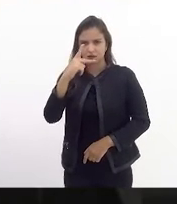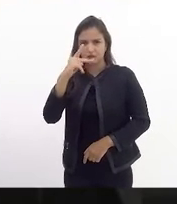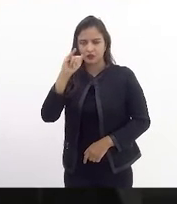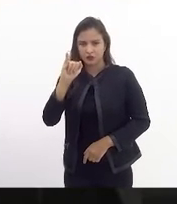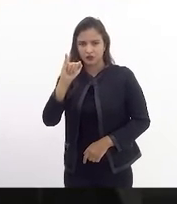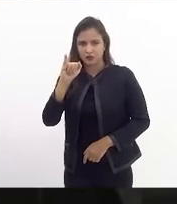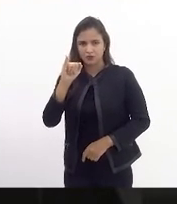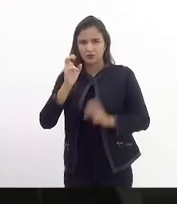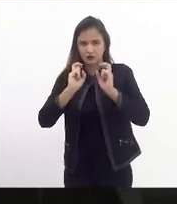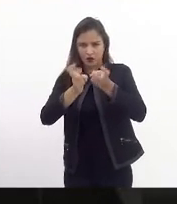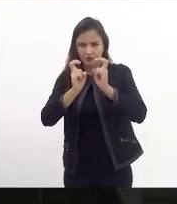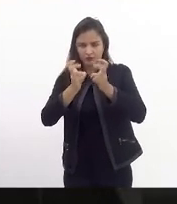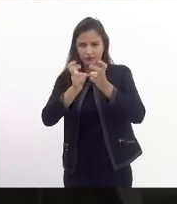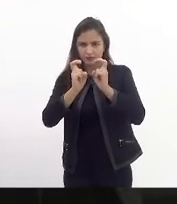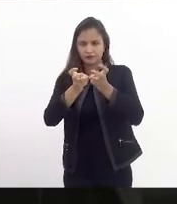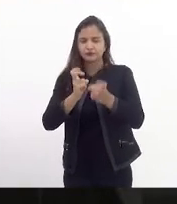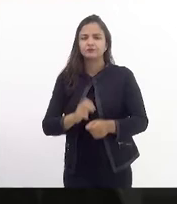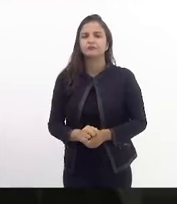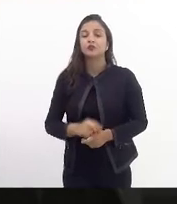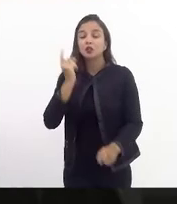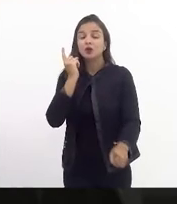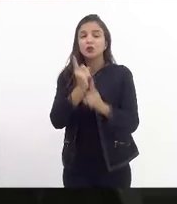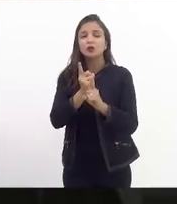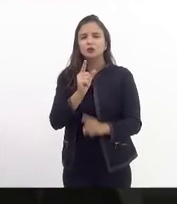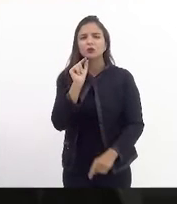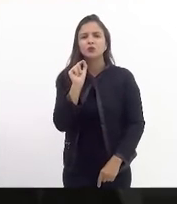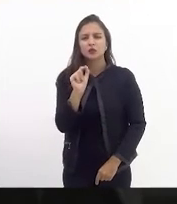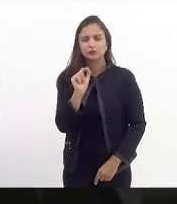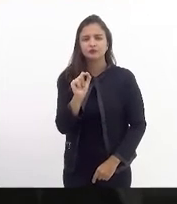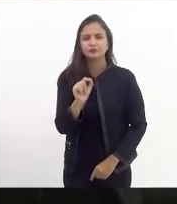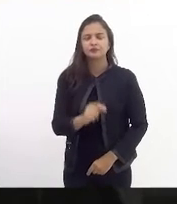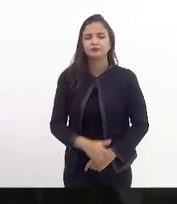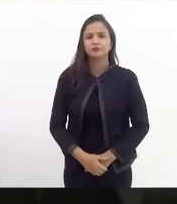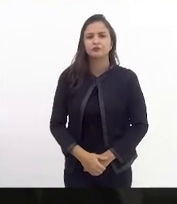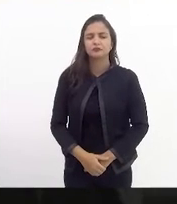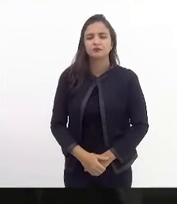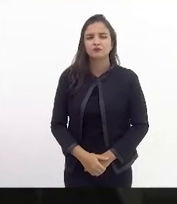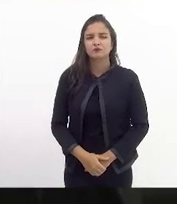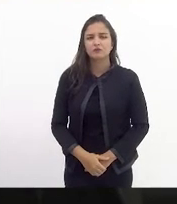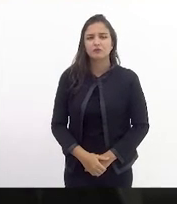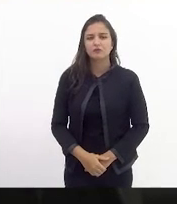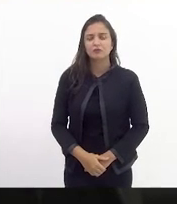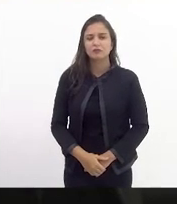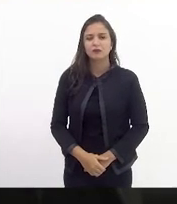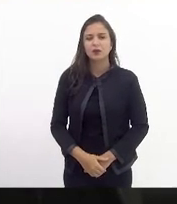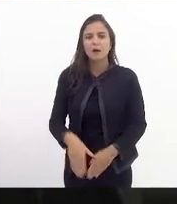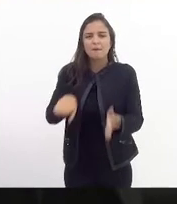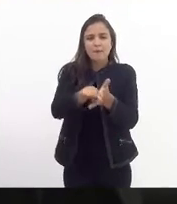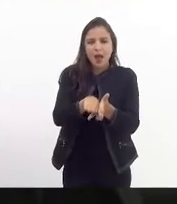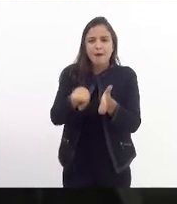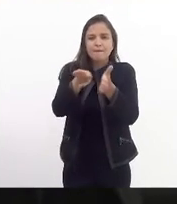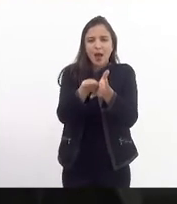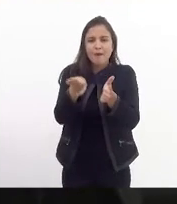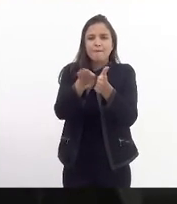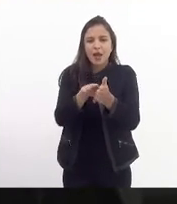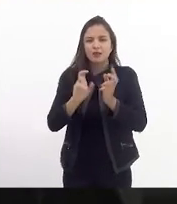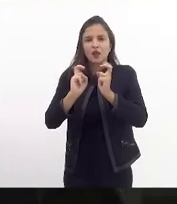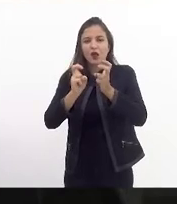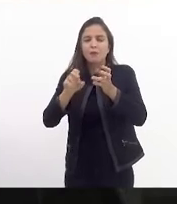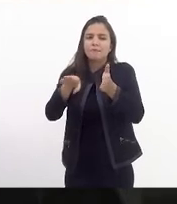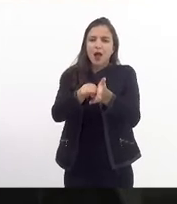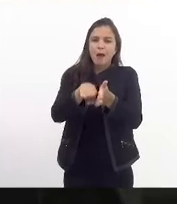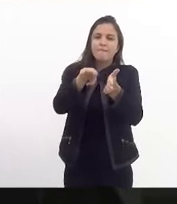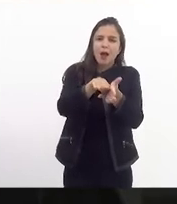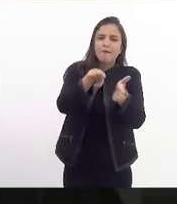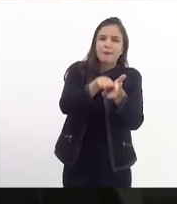trens se constatou que 12 estações do ramal de